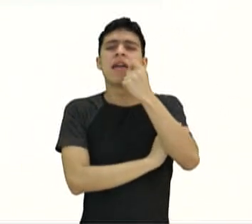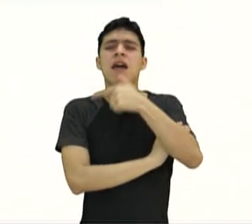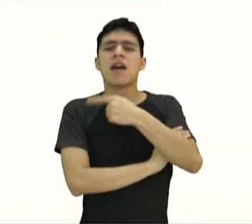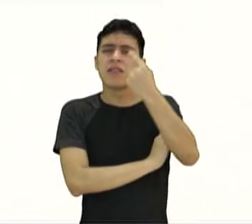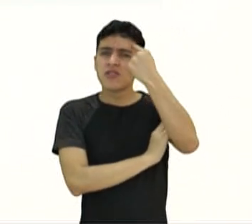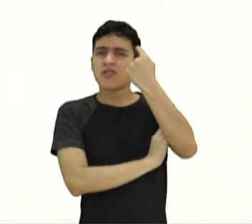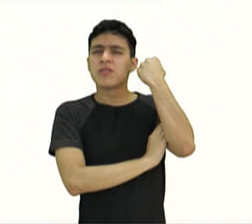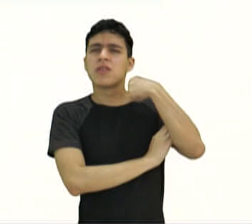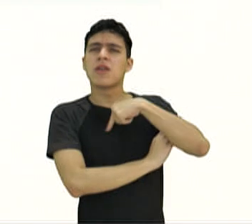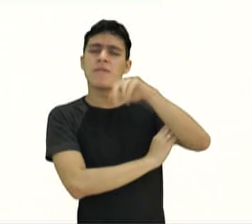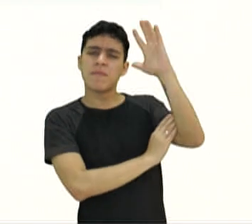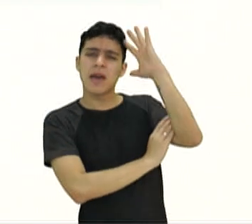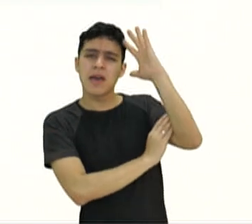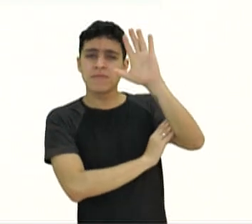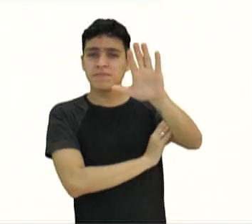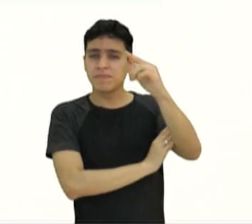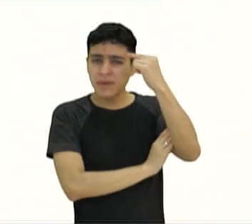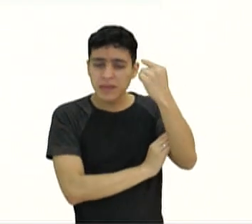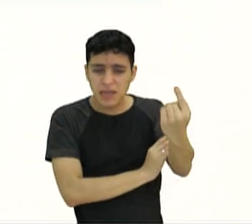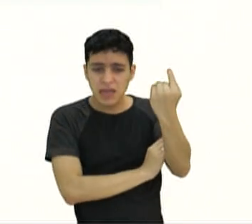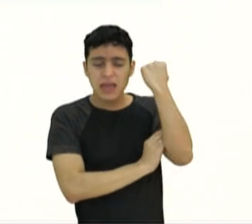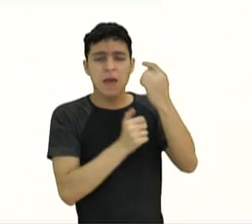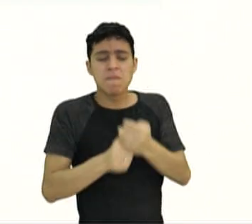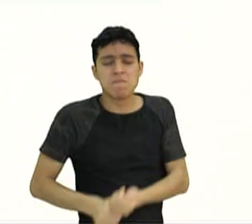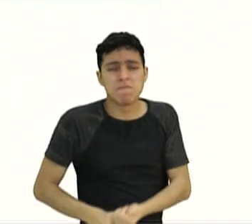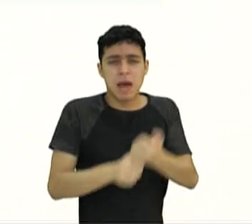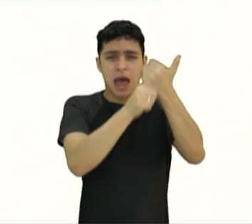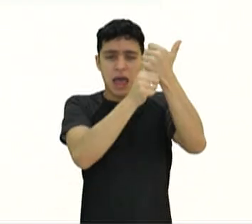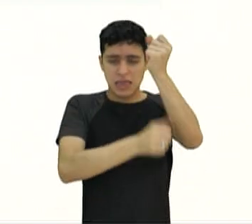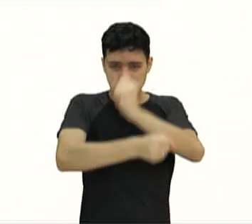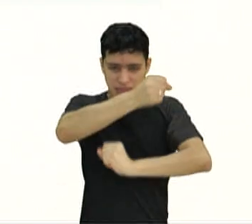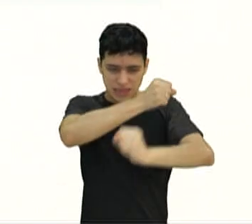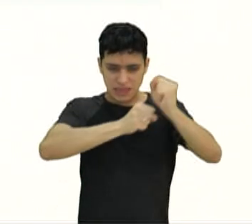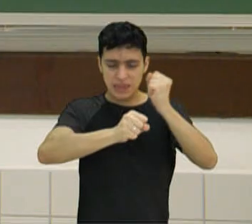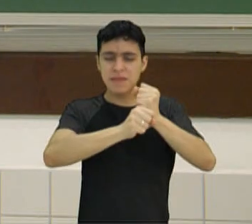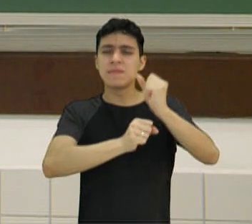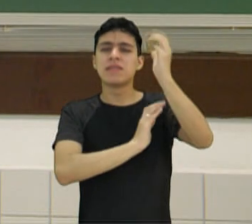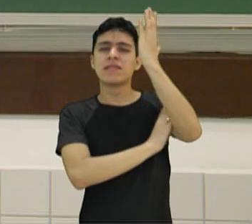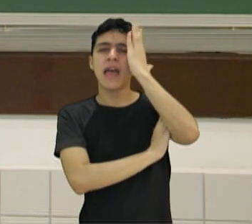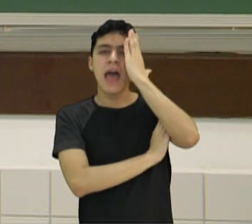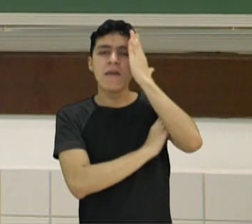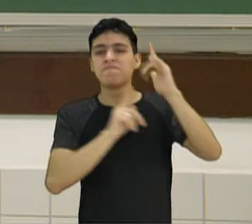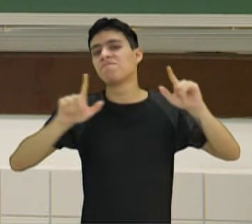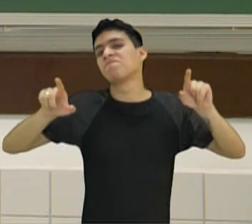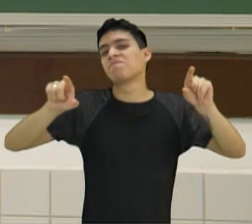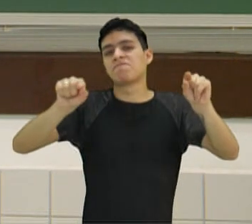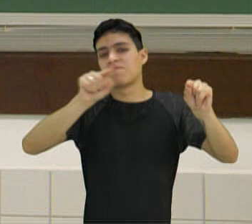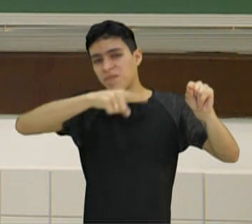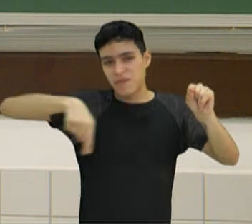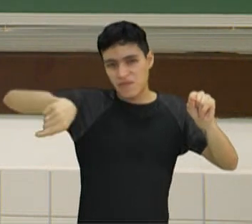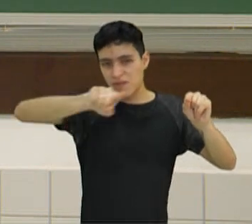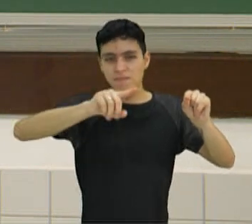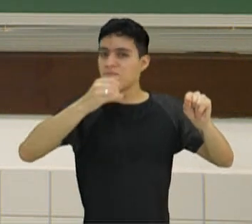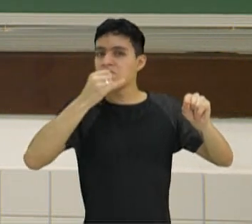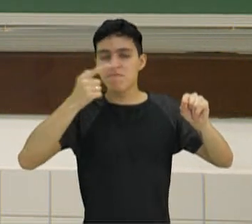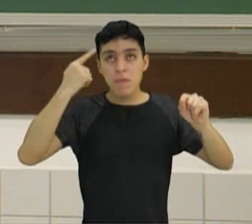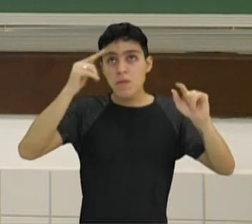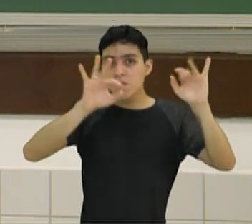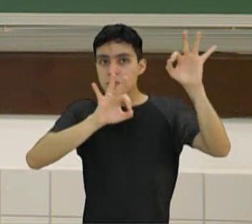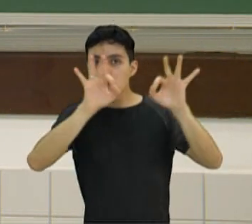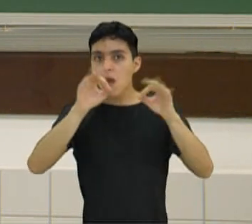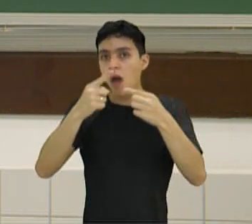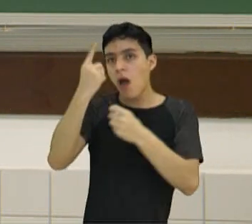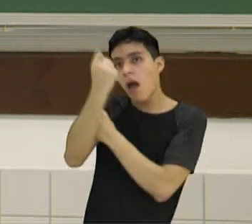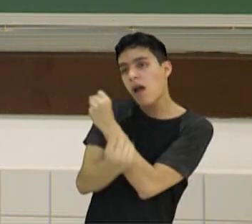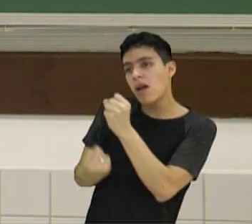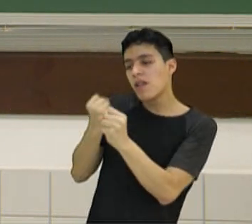esses dias, lembrando do meu Réveillon, do último Réveillon, sabe aquela coisa de você estar planejando o seu ano, tanta